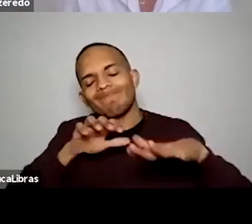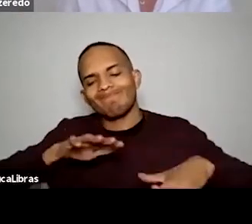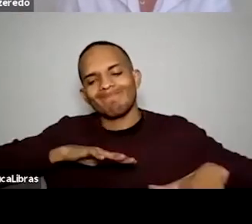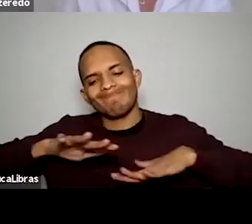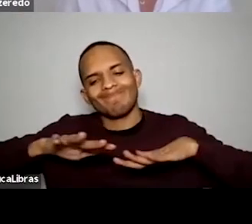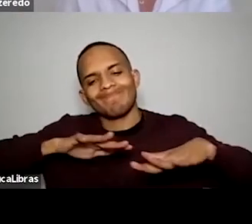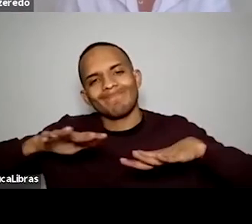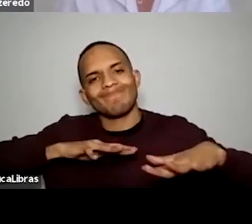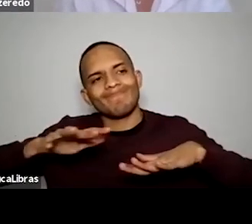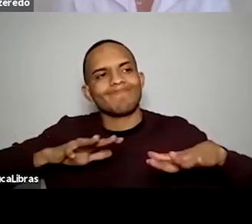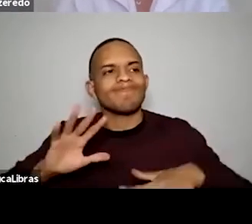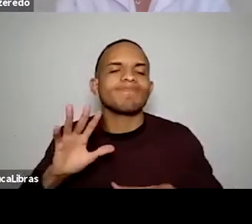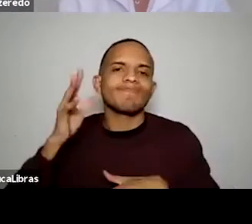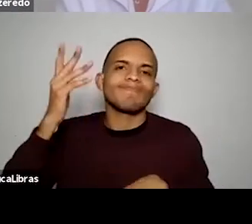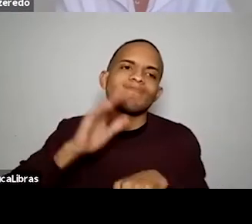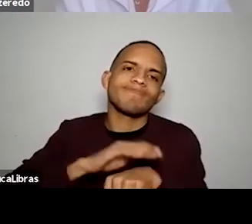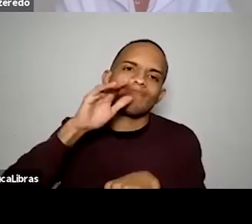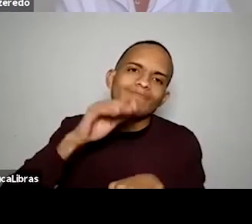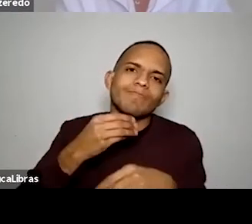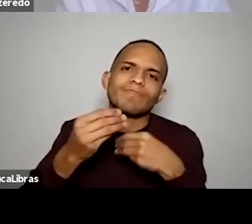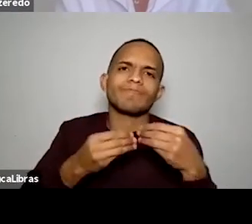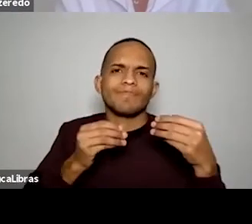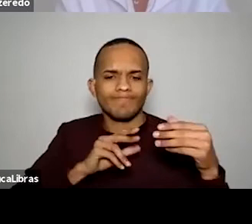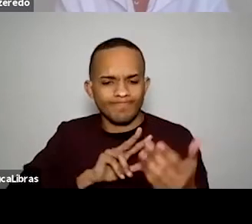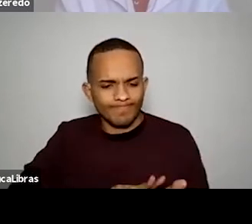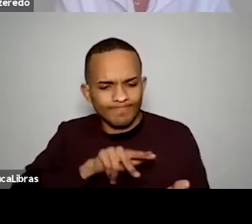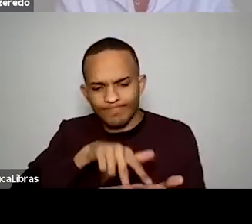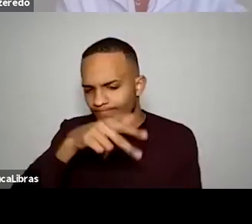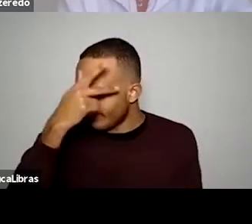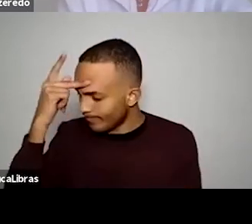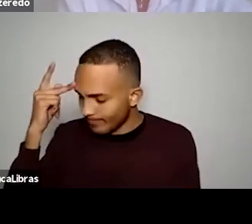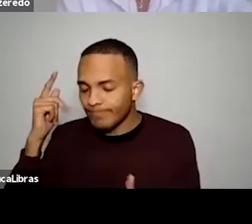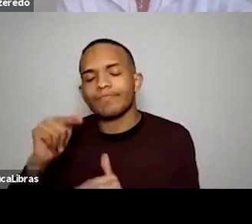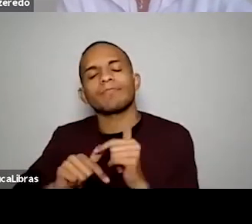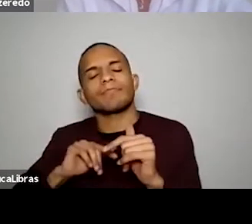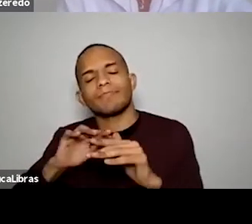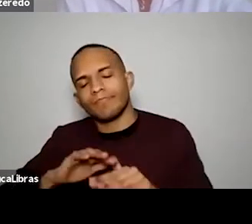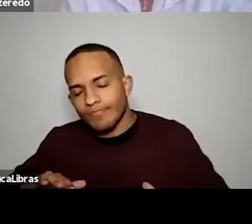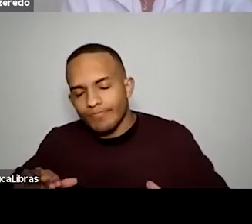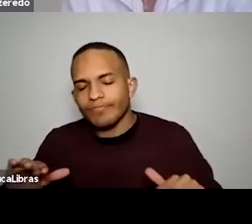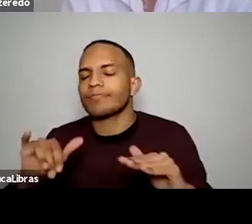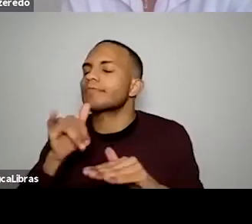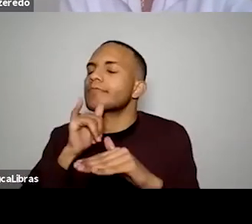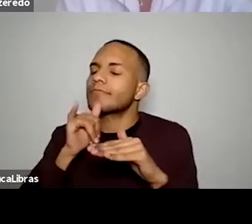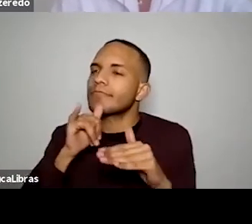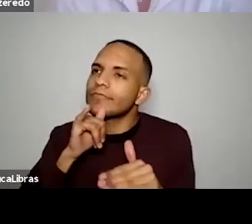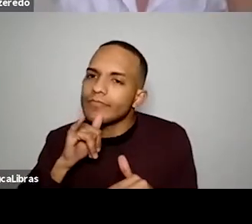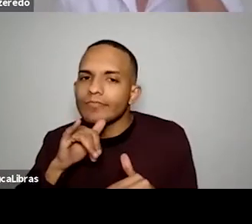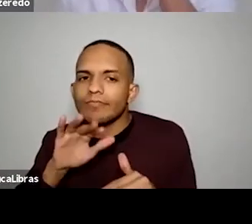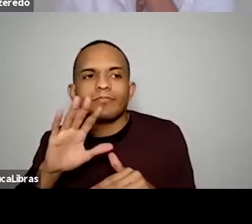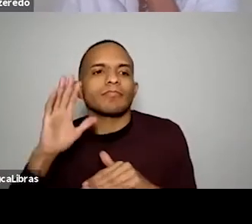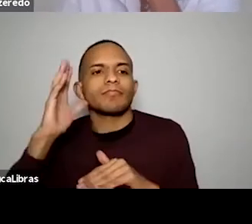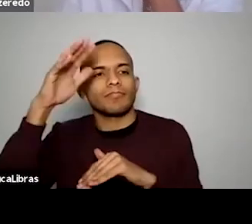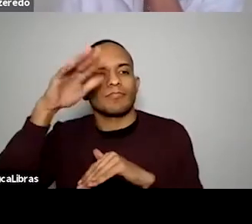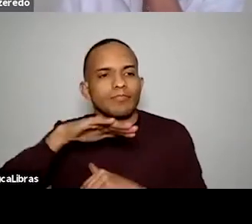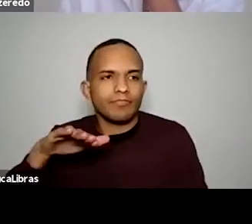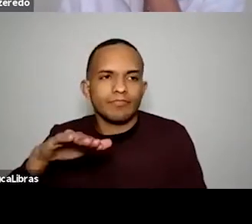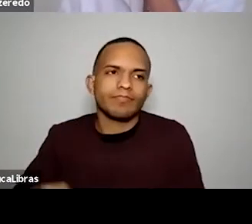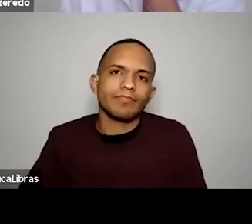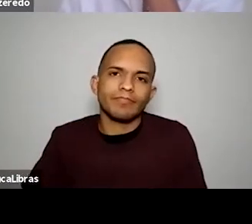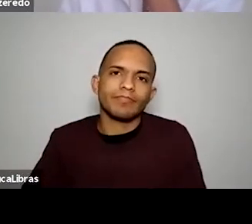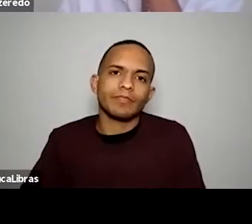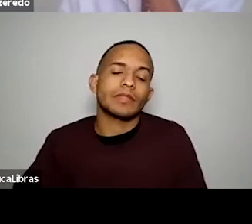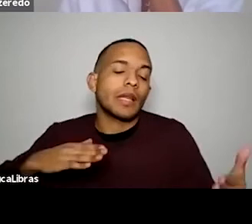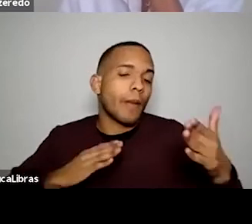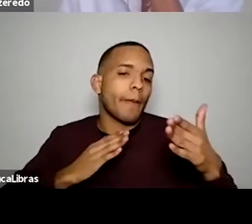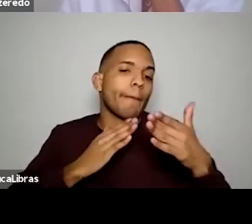né, maior, colocando os nossos funcionários, os nossos alunos a favor de uma causa, né, que ultrapassa. E